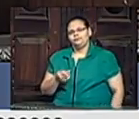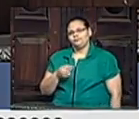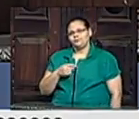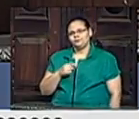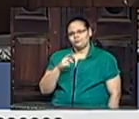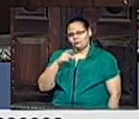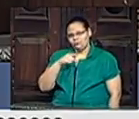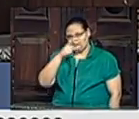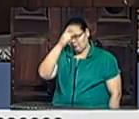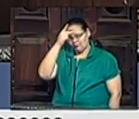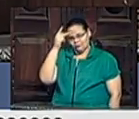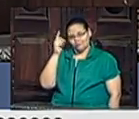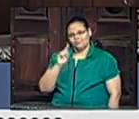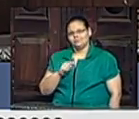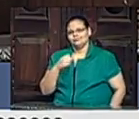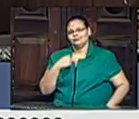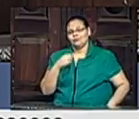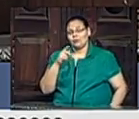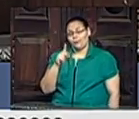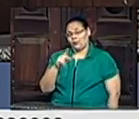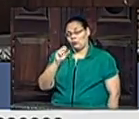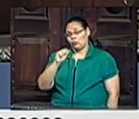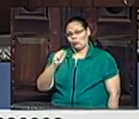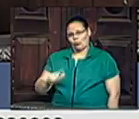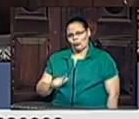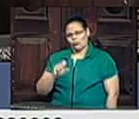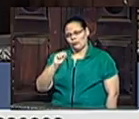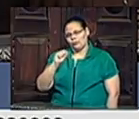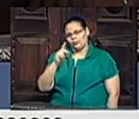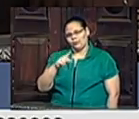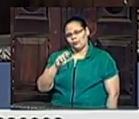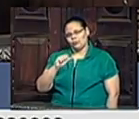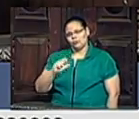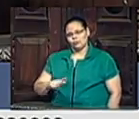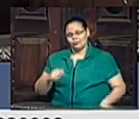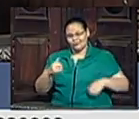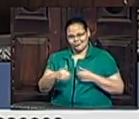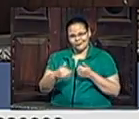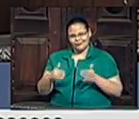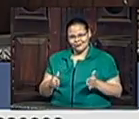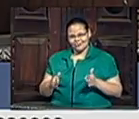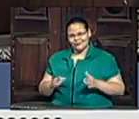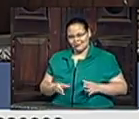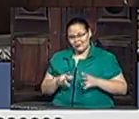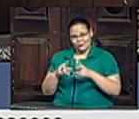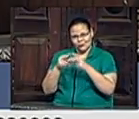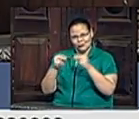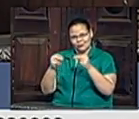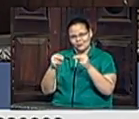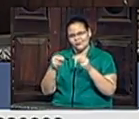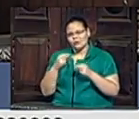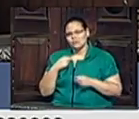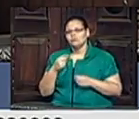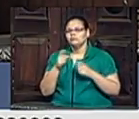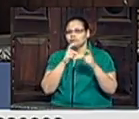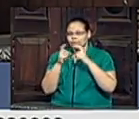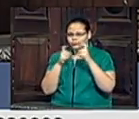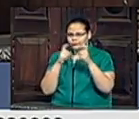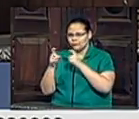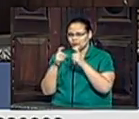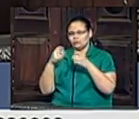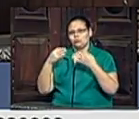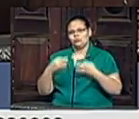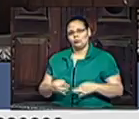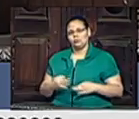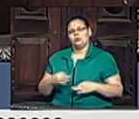vai votar contra o pacote, o pessoal acha que esse embrulho deveria ser devolvido ao governo e que a gente pudesse aqui fazer um debate mais correto